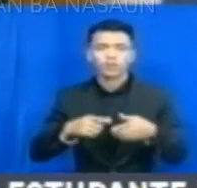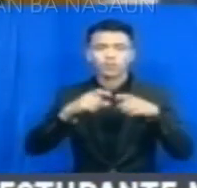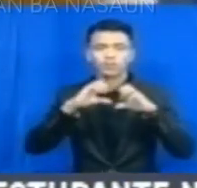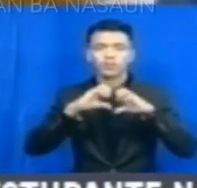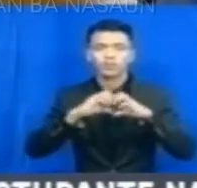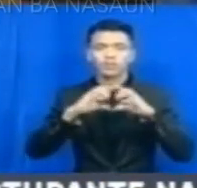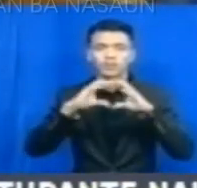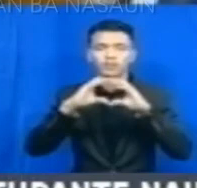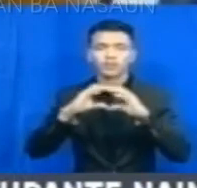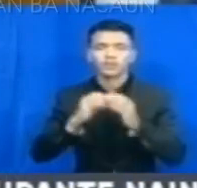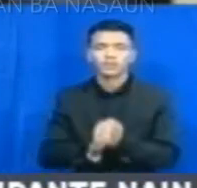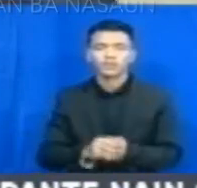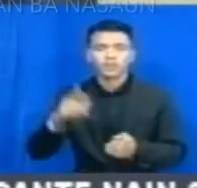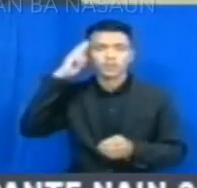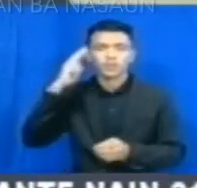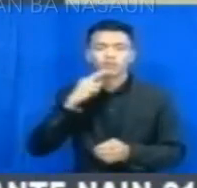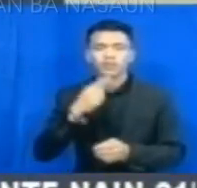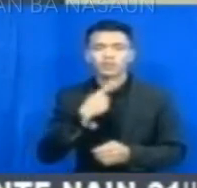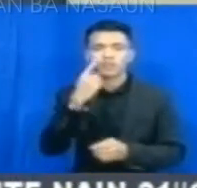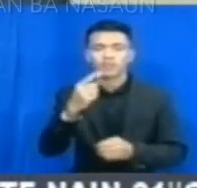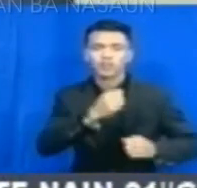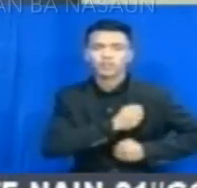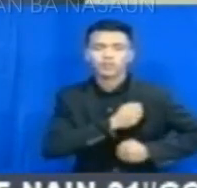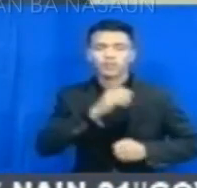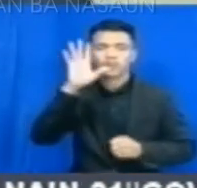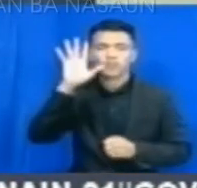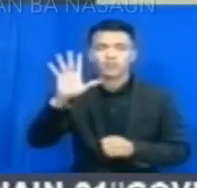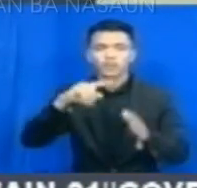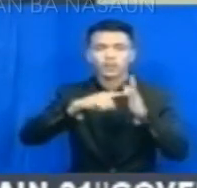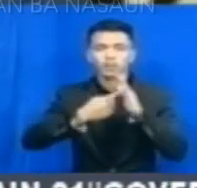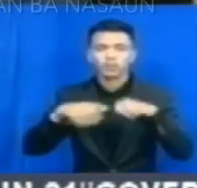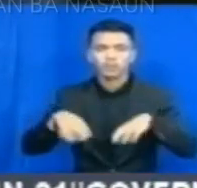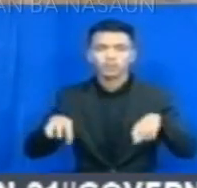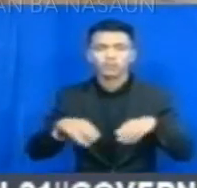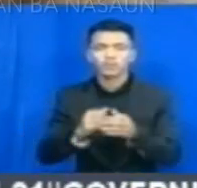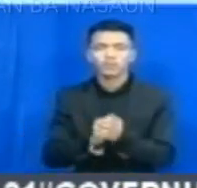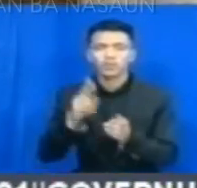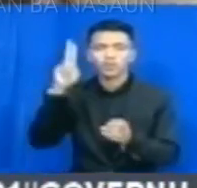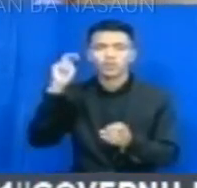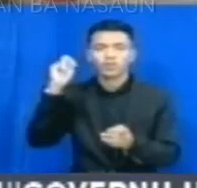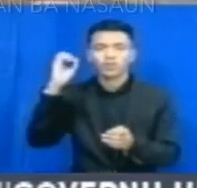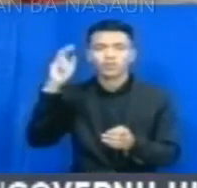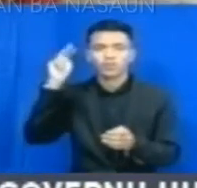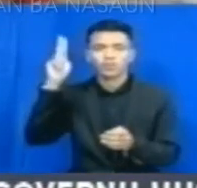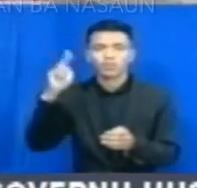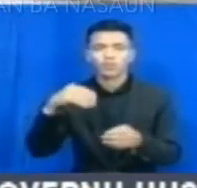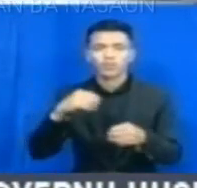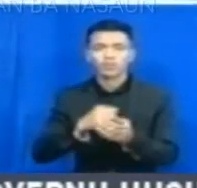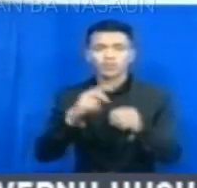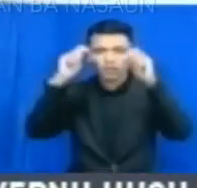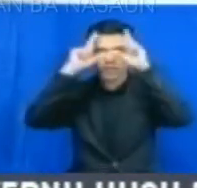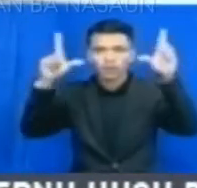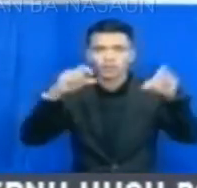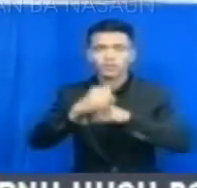mérito. Ramos Horta até tem tropa coreana na em Lima, né, a rumi São Paulo no Ilha Timor-Leste, desde Tinanrihu e